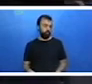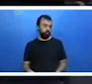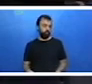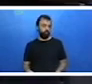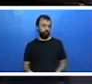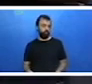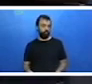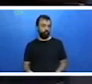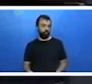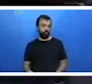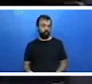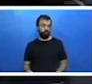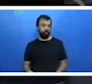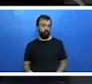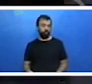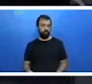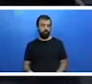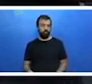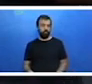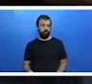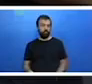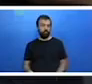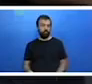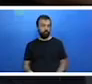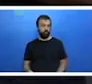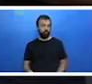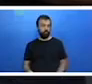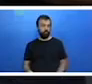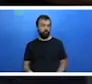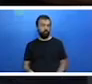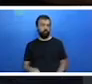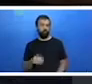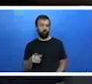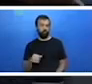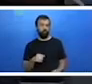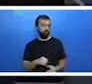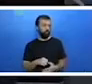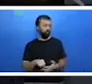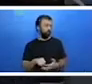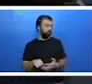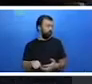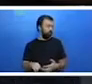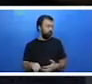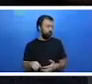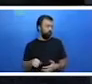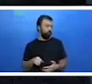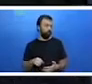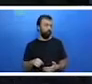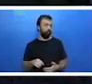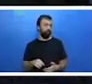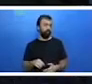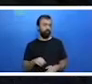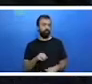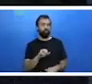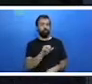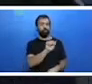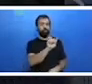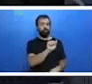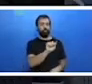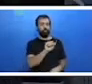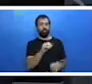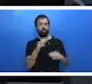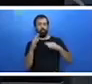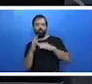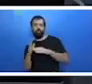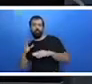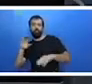7 centésimos, certo? E aí vocês vão fazer a escrita do A até o J no caderno, um embaixo